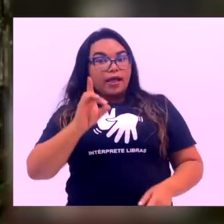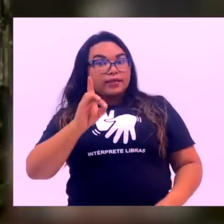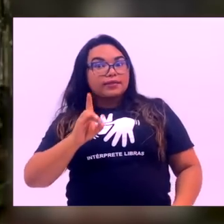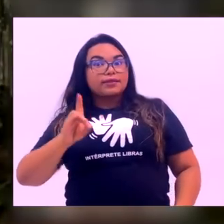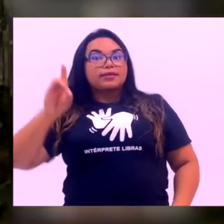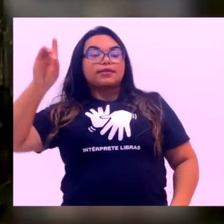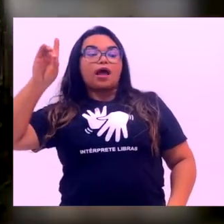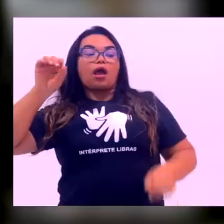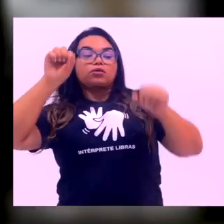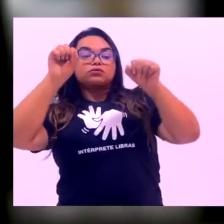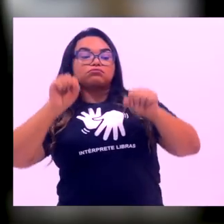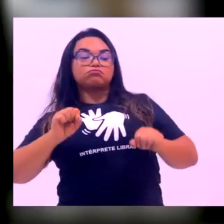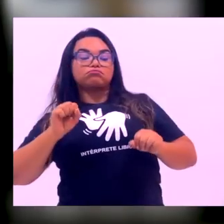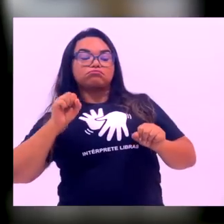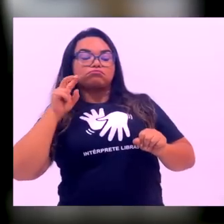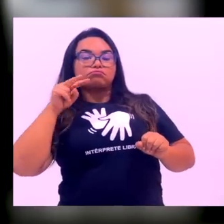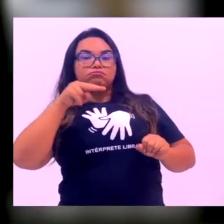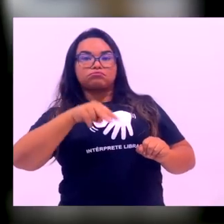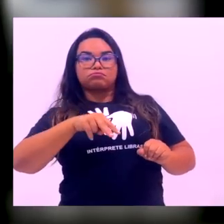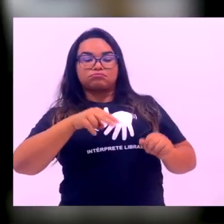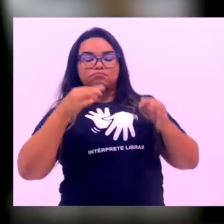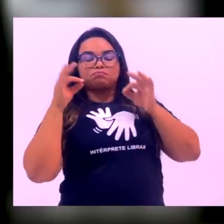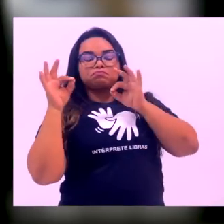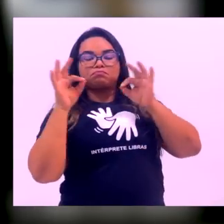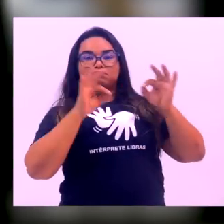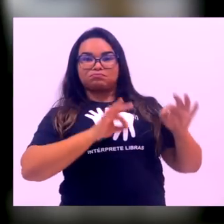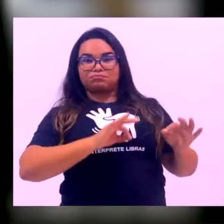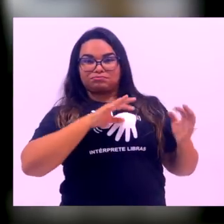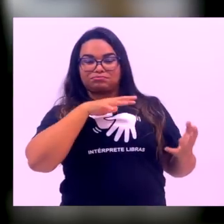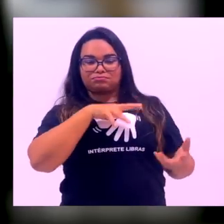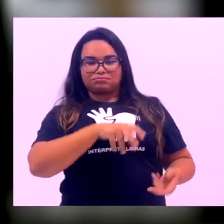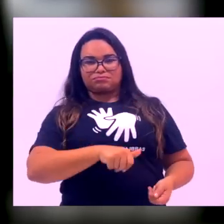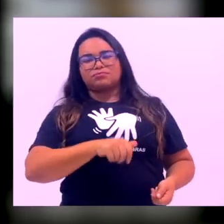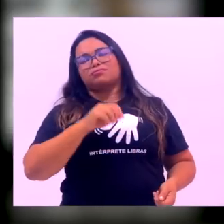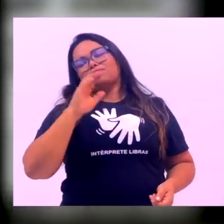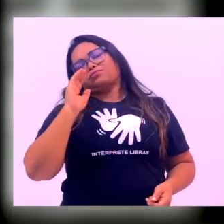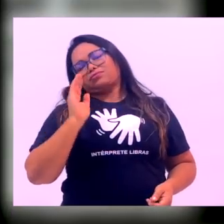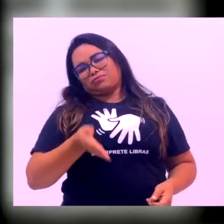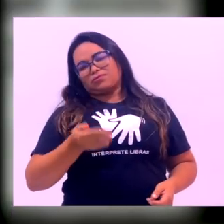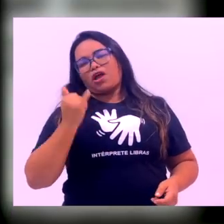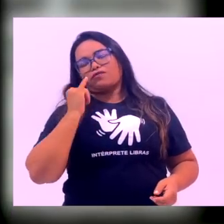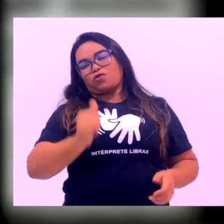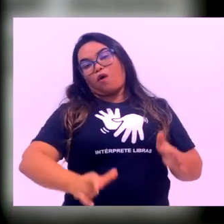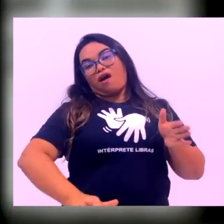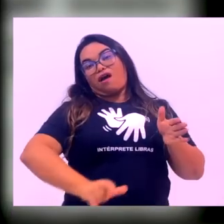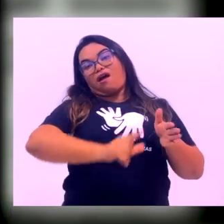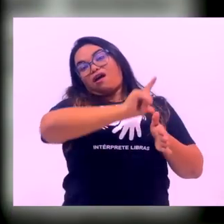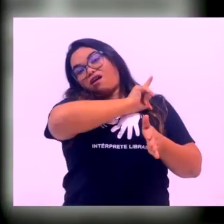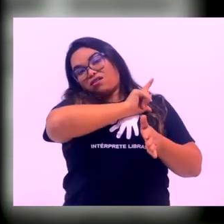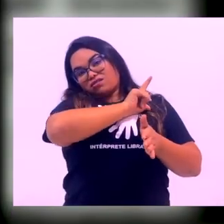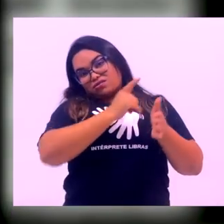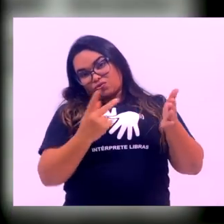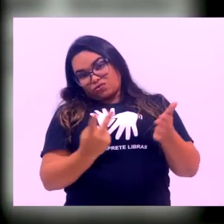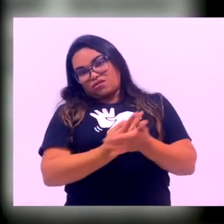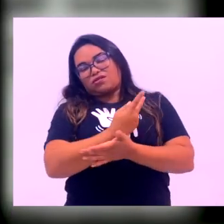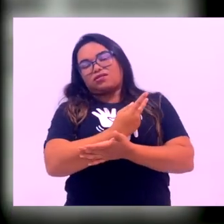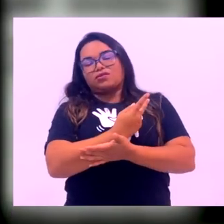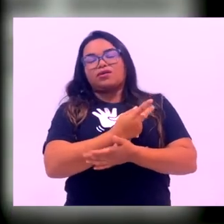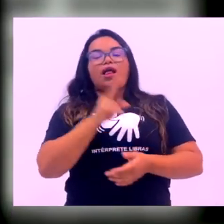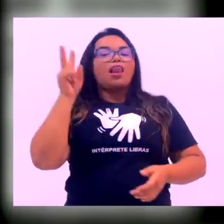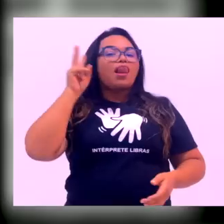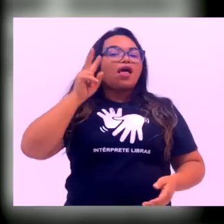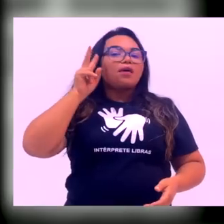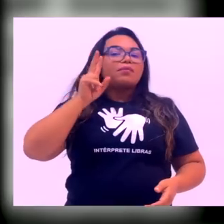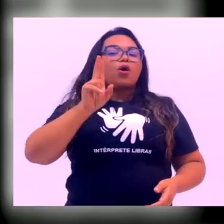observando? Sim, o Deus dos céus está observando. Ele nos disse antes do tempo que aconteceria. A União Soviética